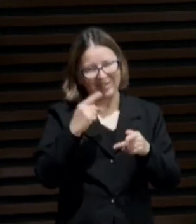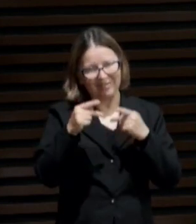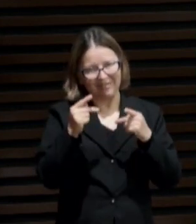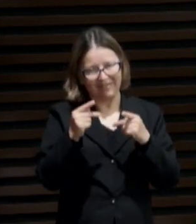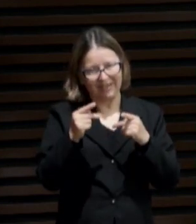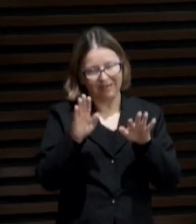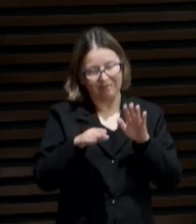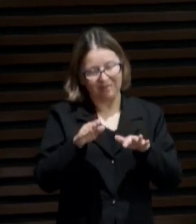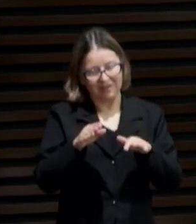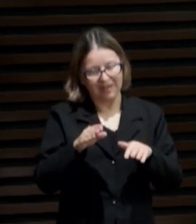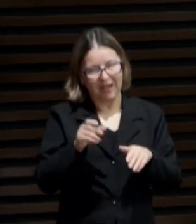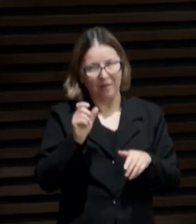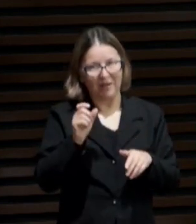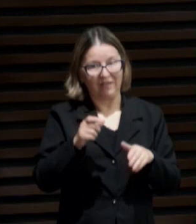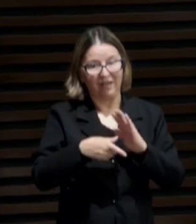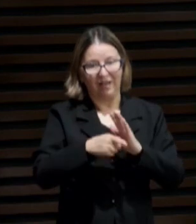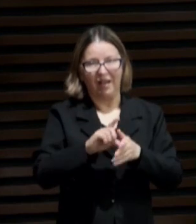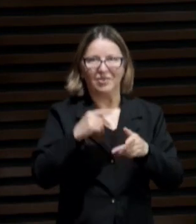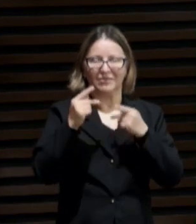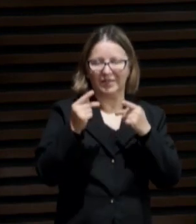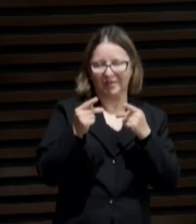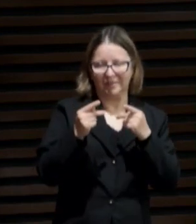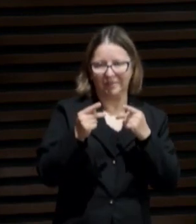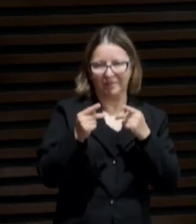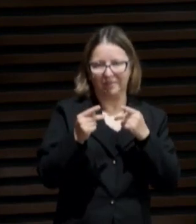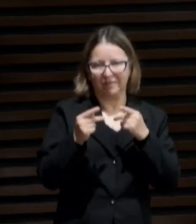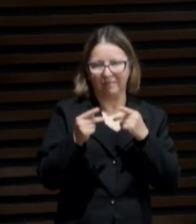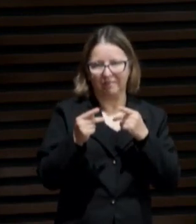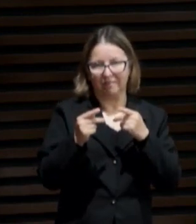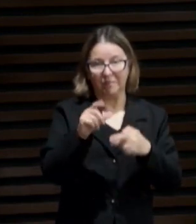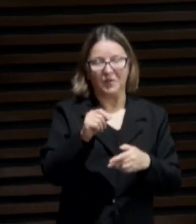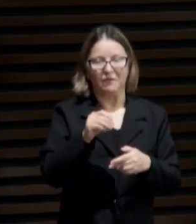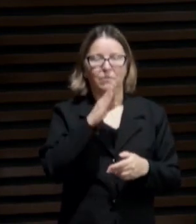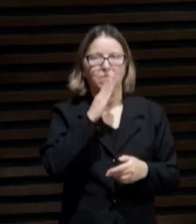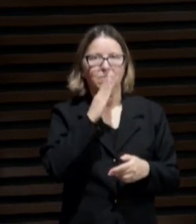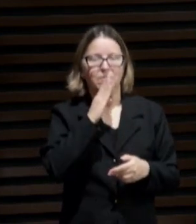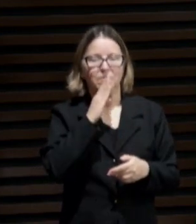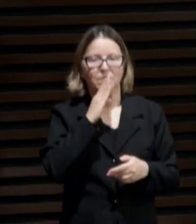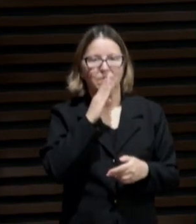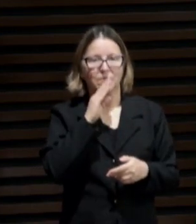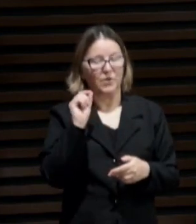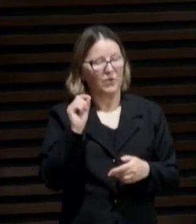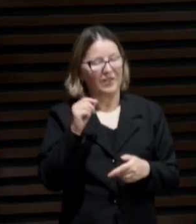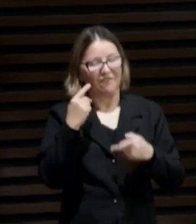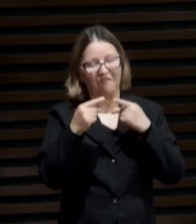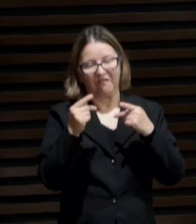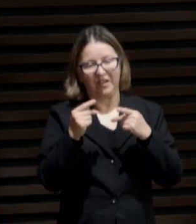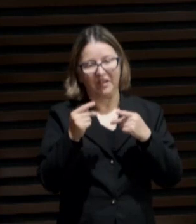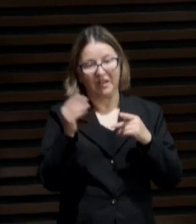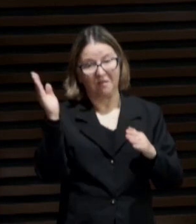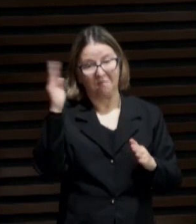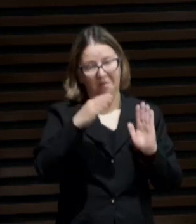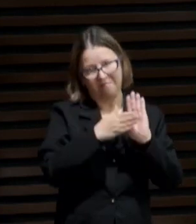no seu coração antes de proferi-las. Prefira manter-se calado ao falar com mau propósito ou